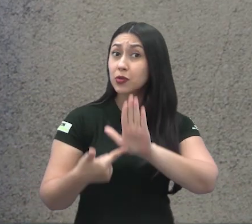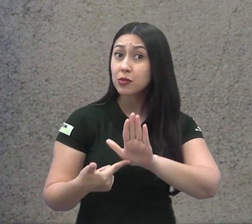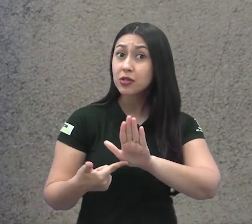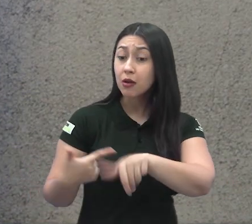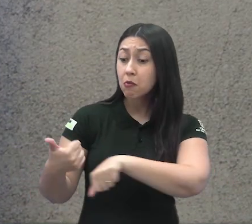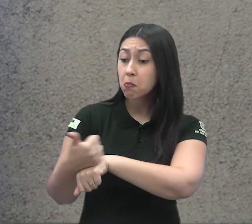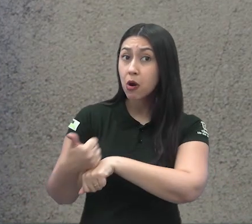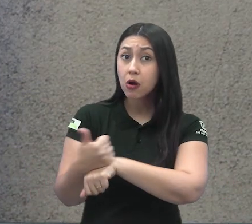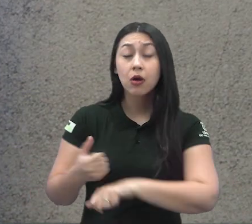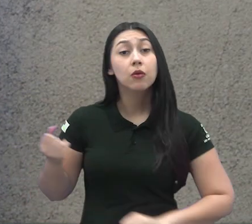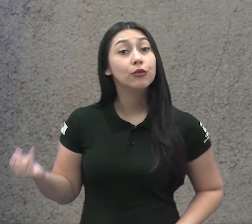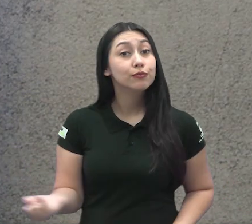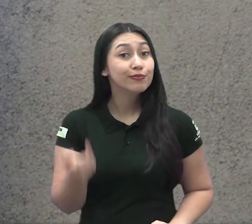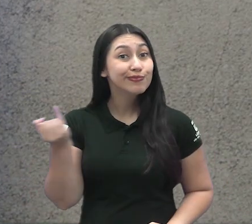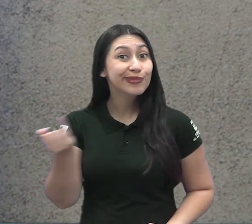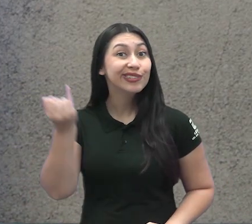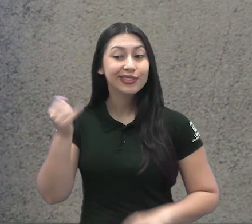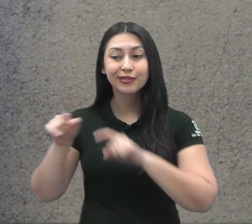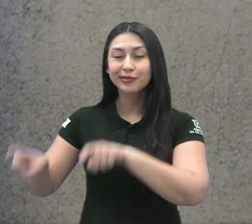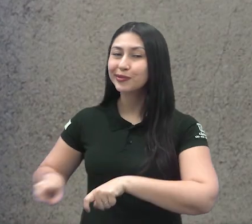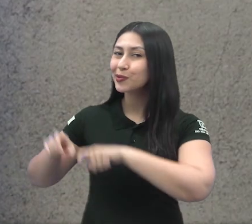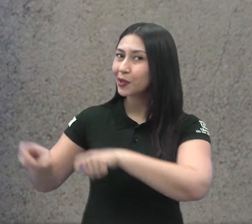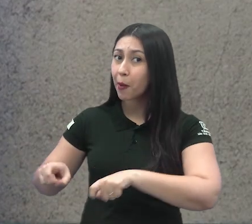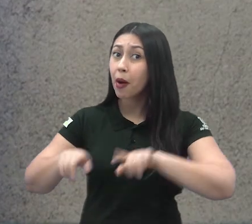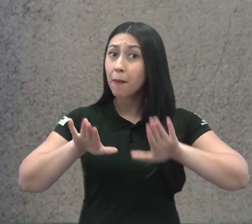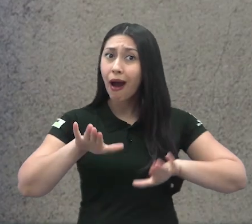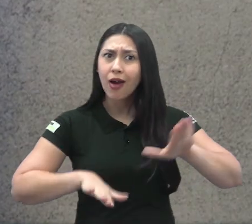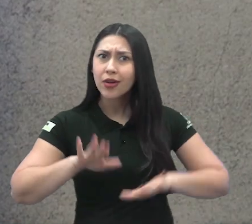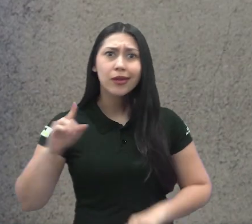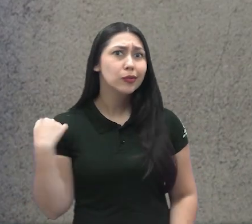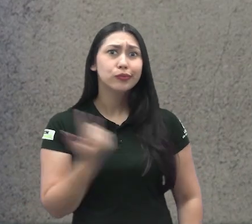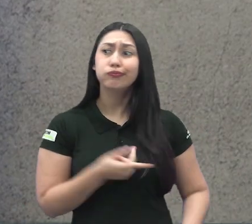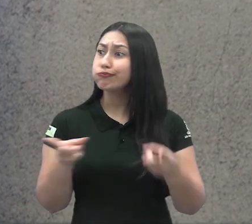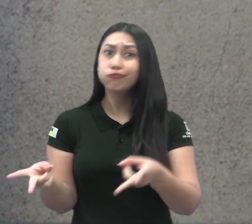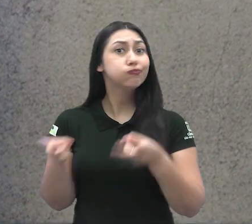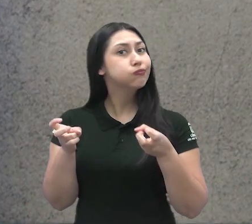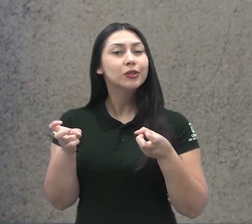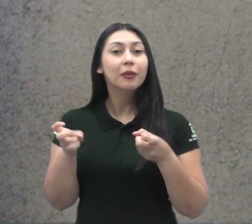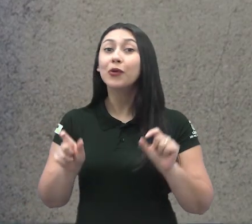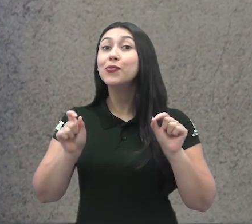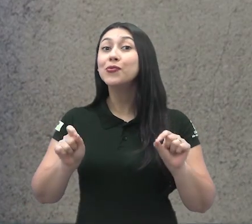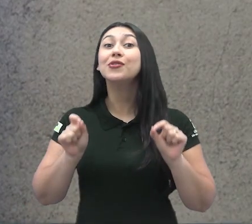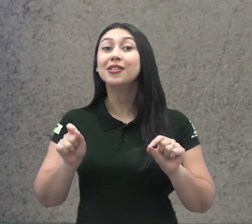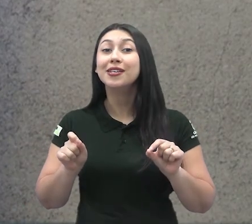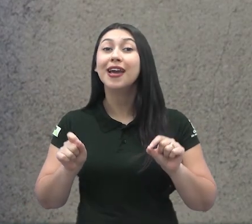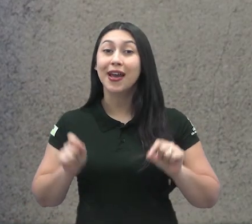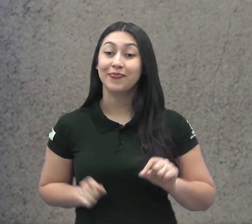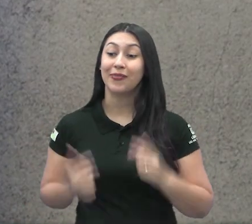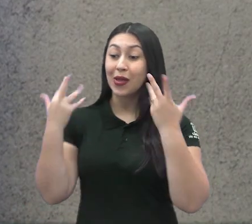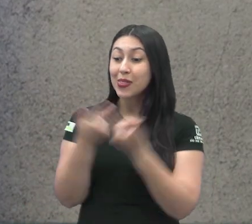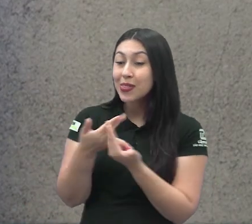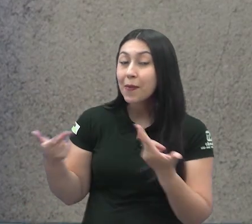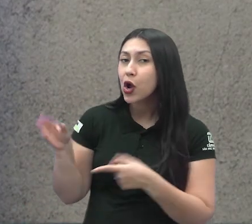uma carreira fundamental para o campo e que muitas vezes passa despercebida, a zootecnia. Você já